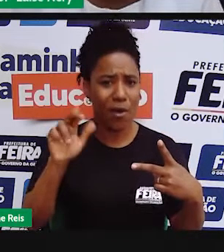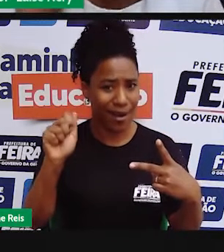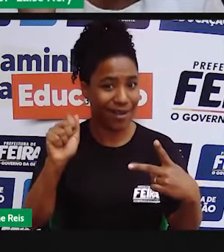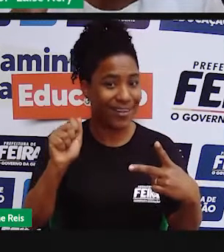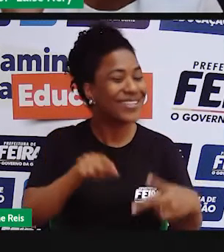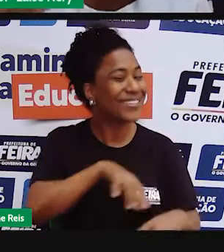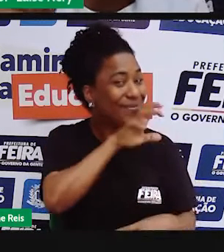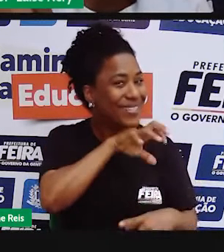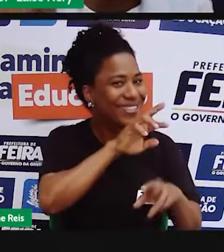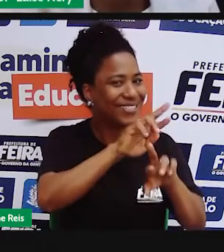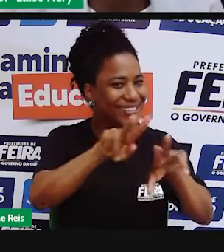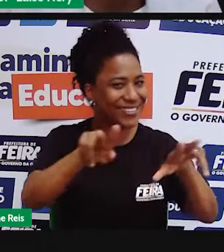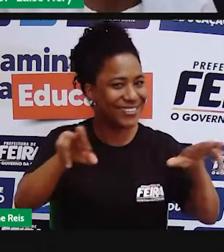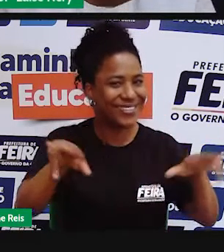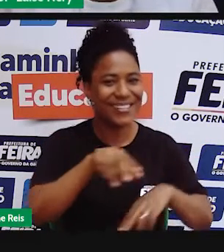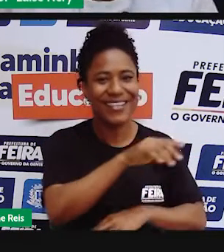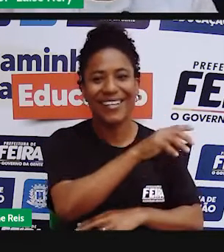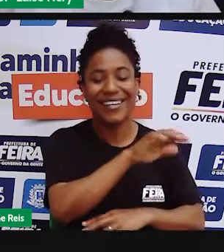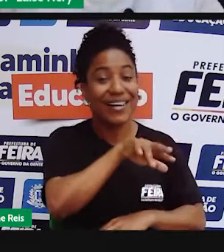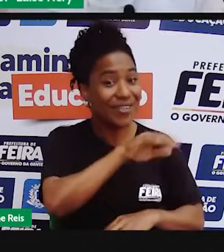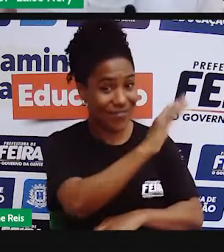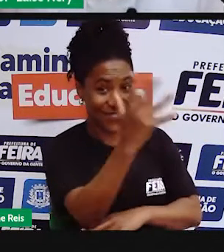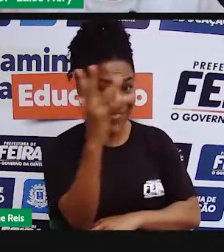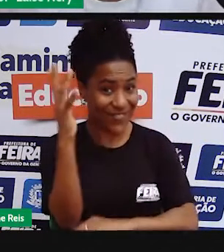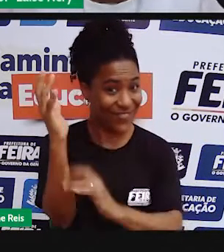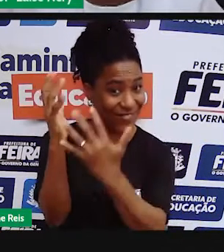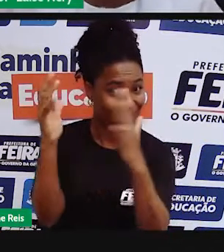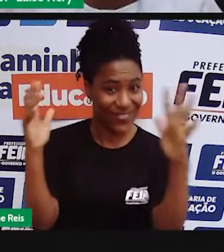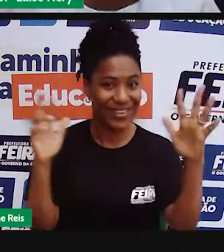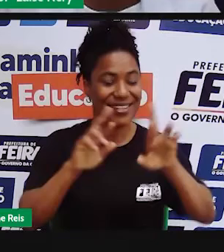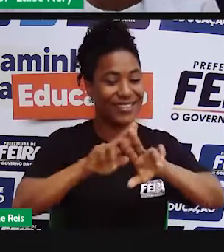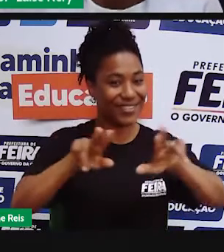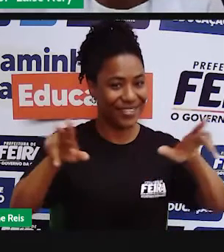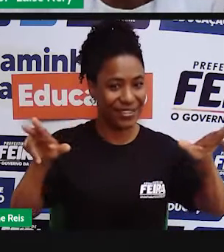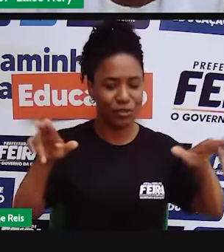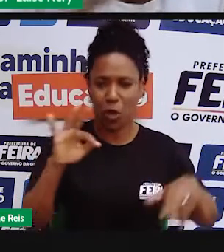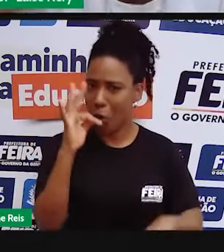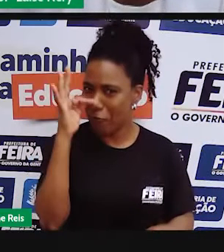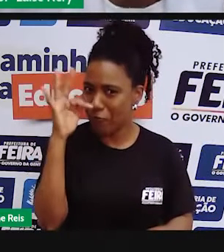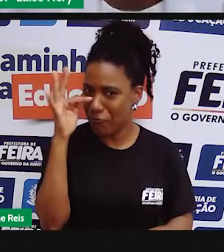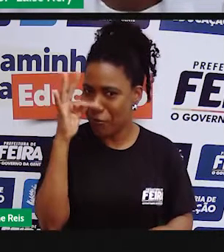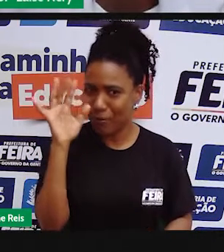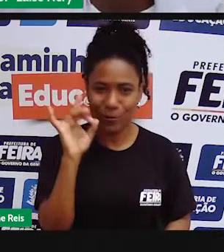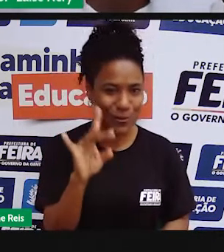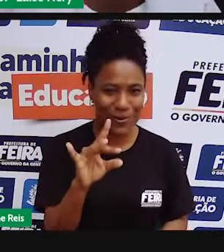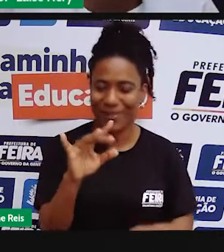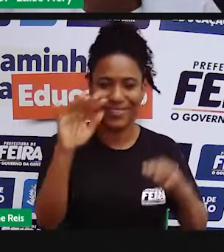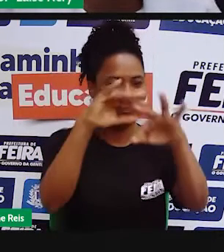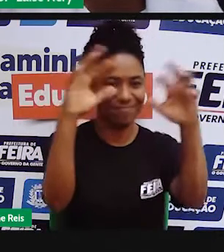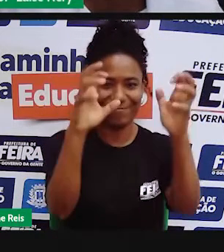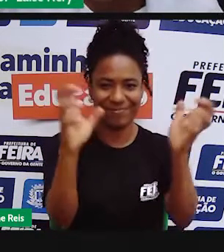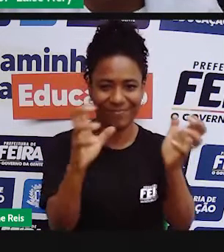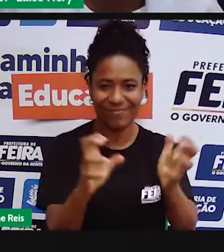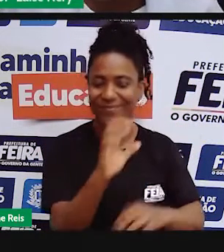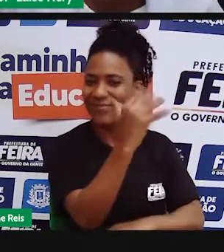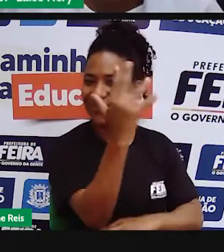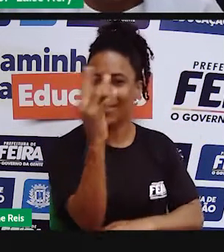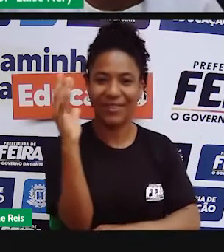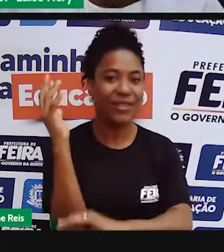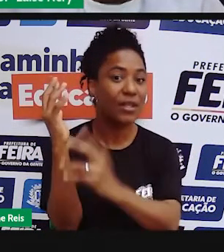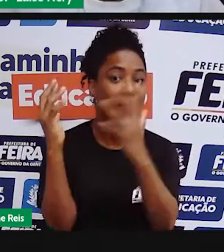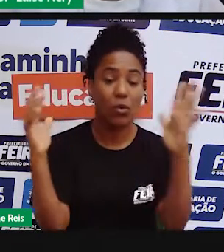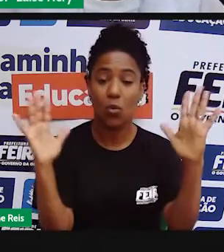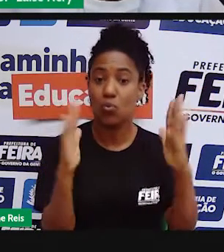região. Ah, tá vendo? Flora não tem a ver só com flores. É de plantas, mesmo que as plantas não tenham flores,